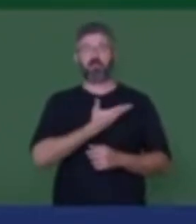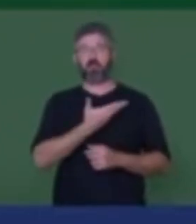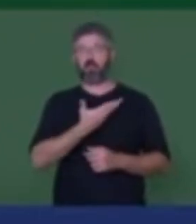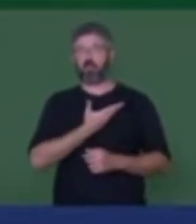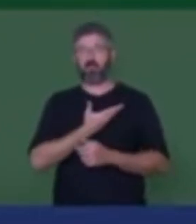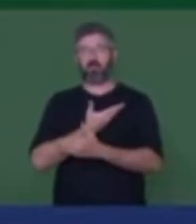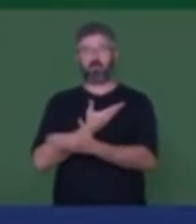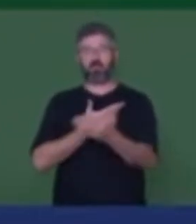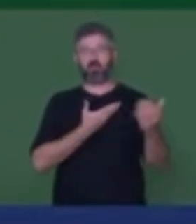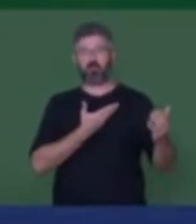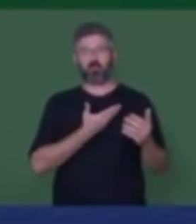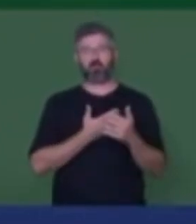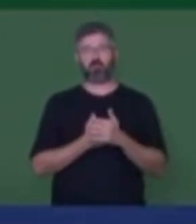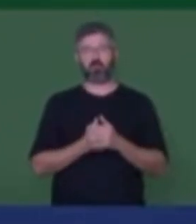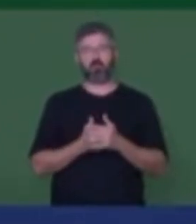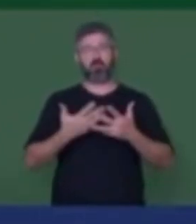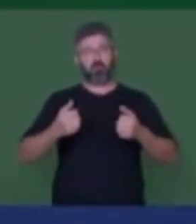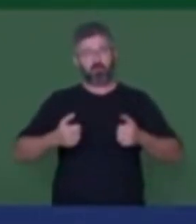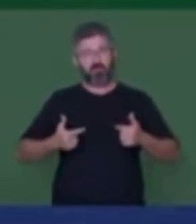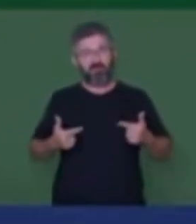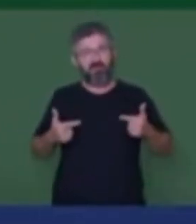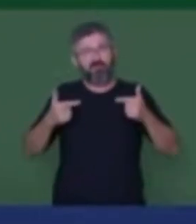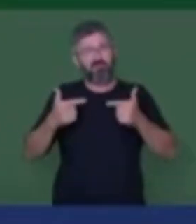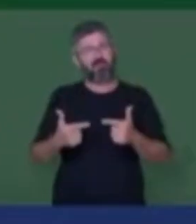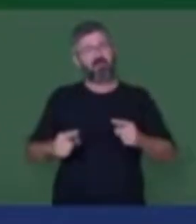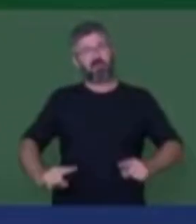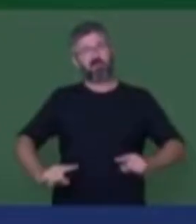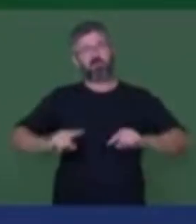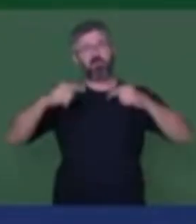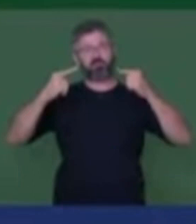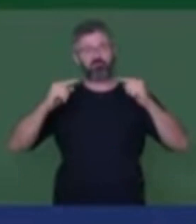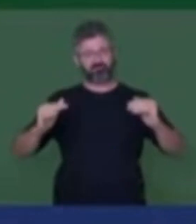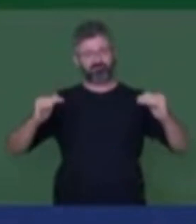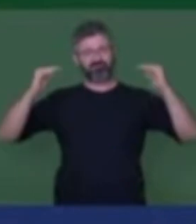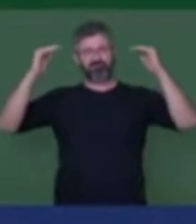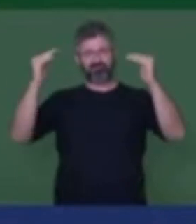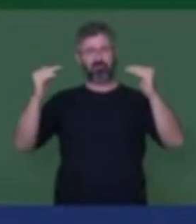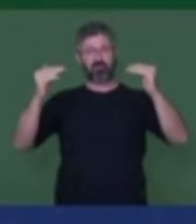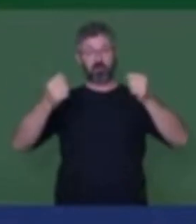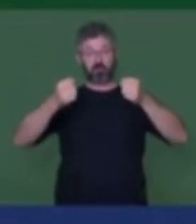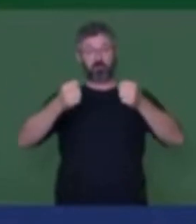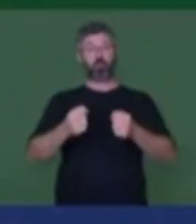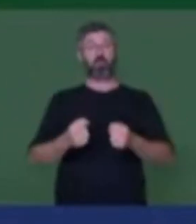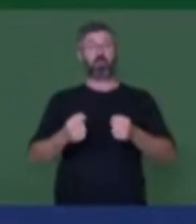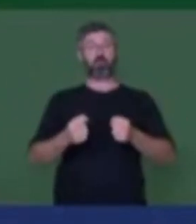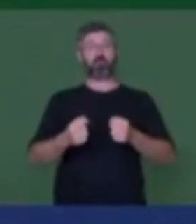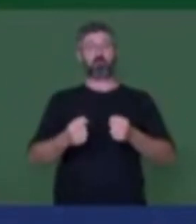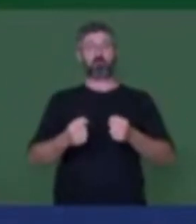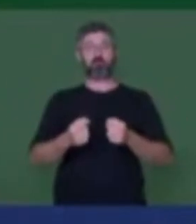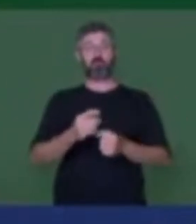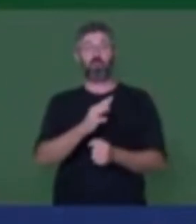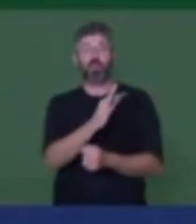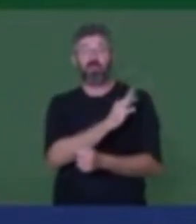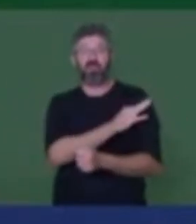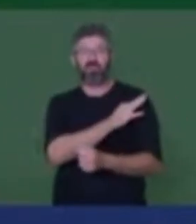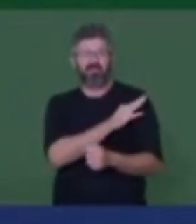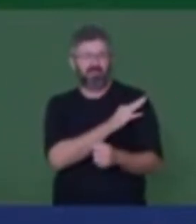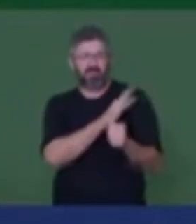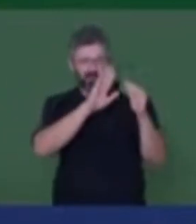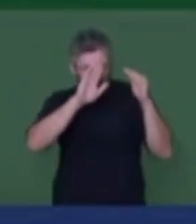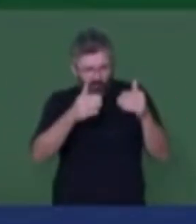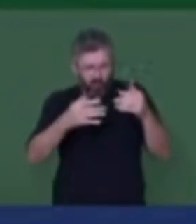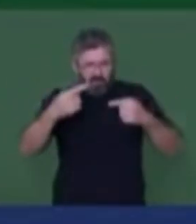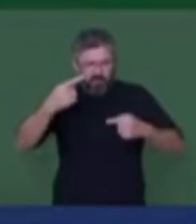amigas para que enfrentemos esse desafio de forma altiva, soberana, tecnicamente debatendo os